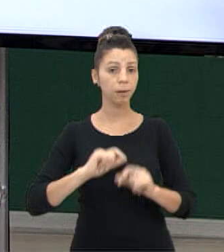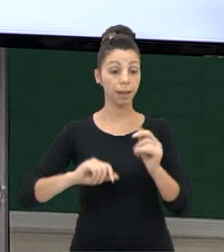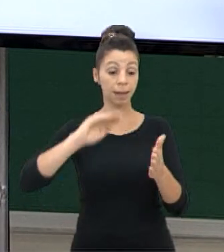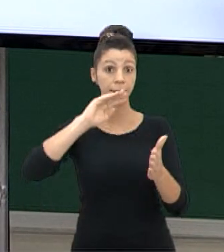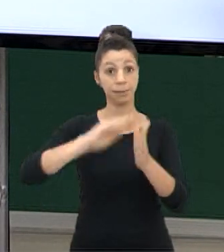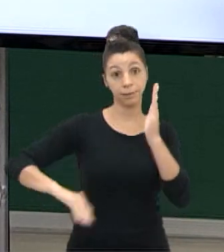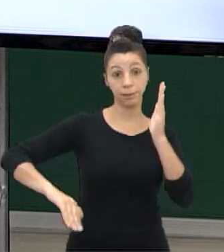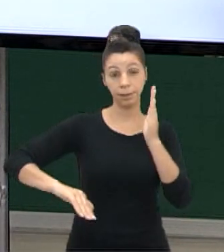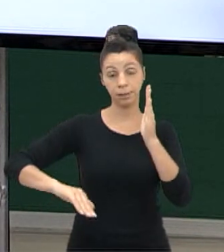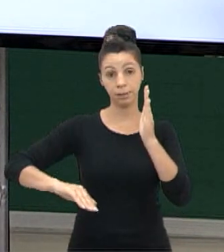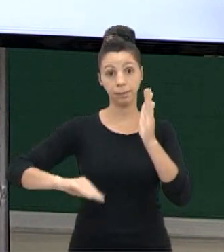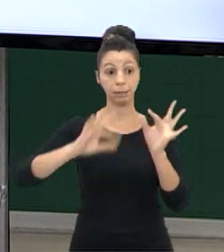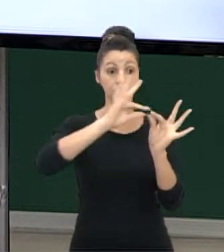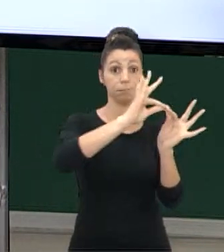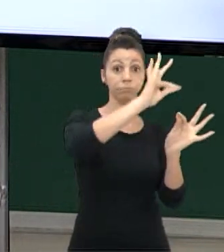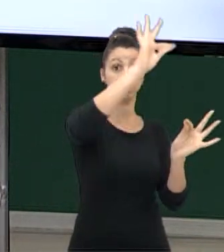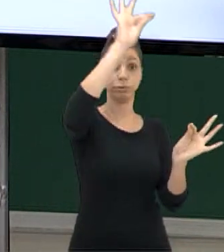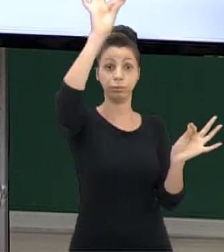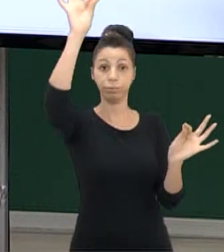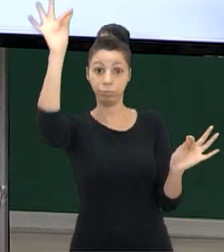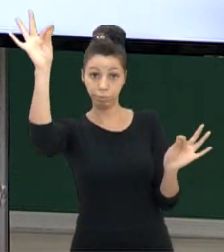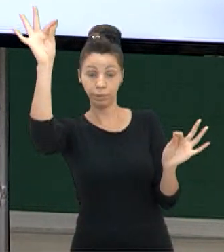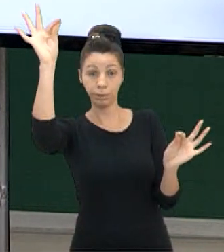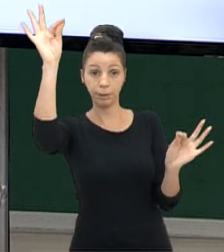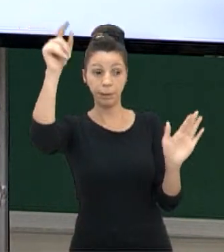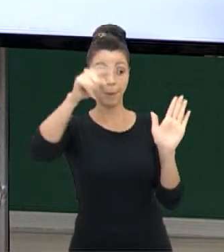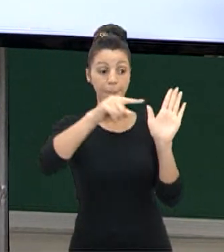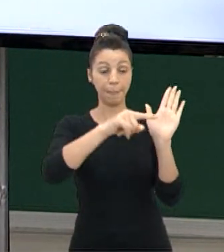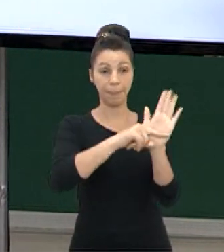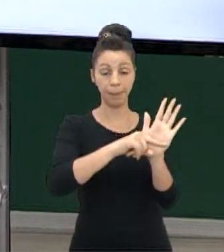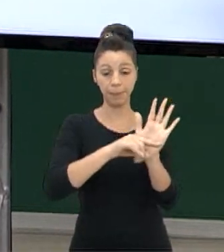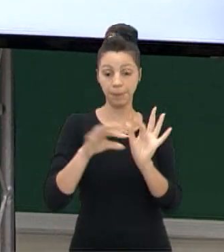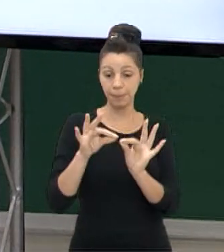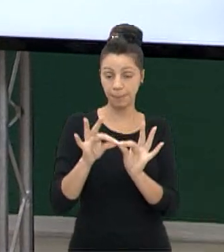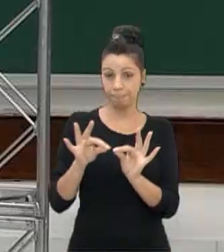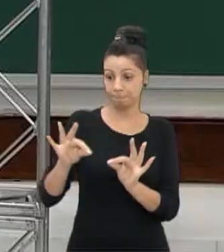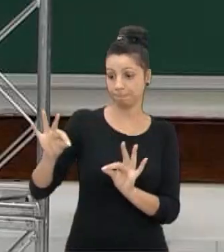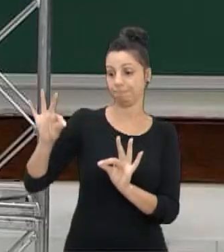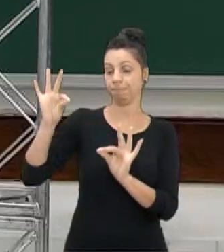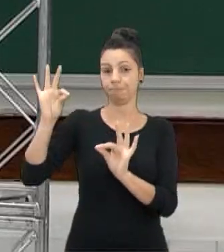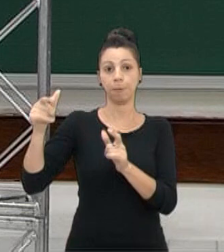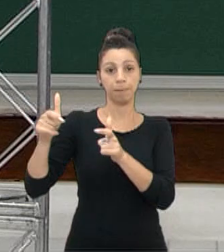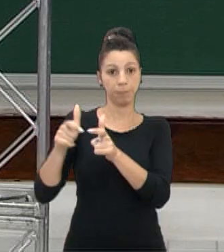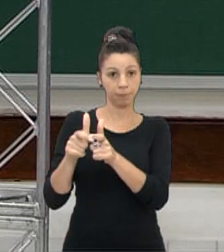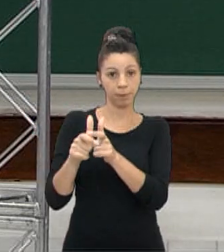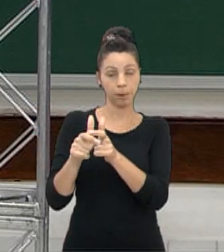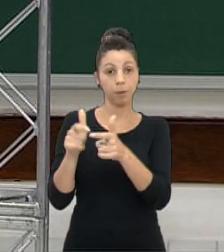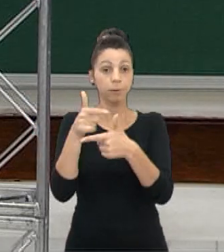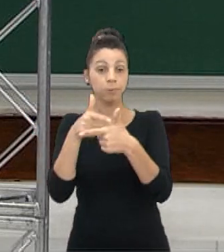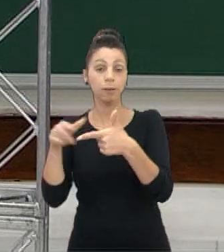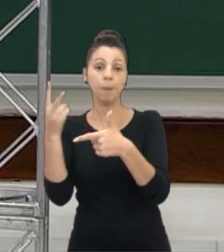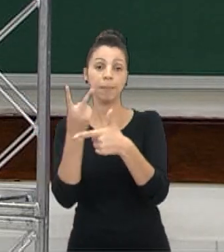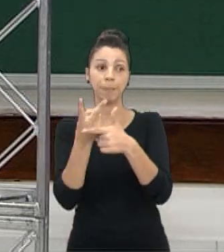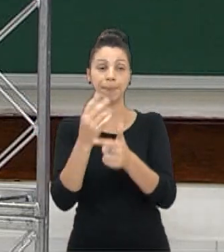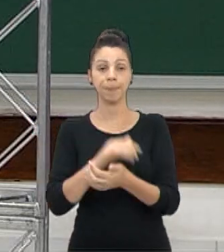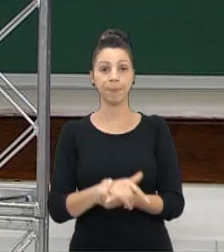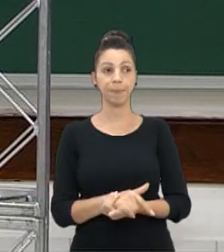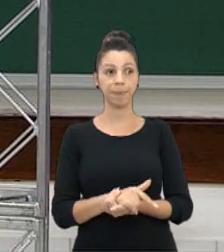o arco maior do arco menor e dividir por 2. Então, vem comigo aqui no quadro. Observe. Nós vamos